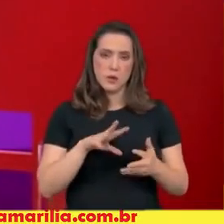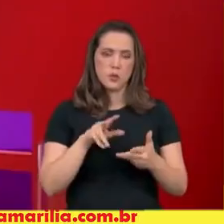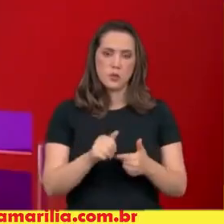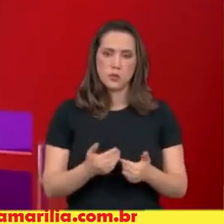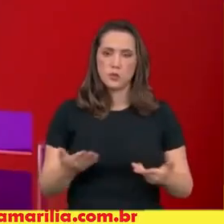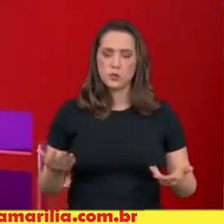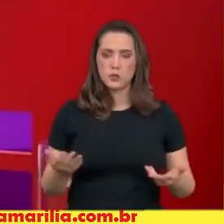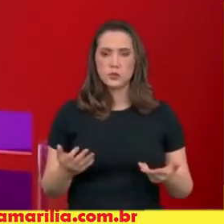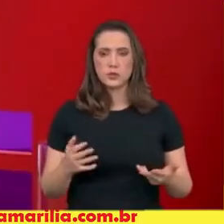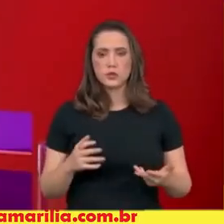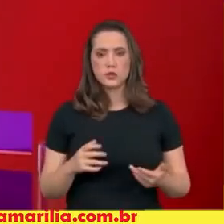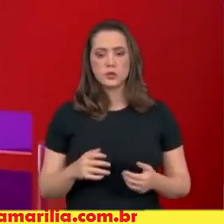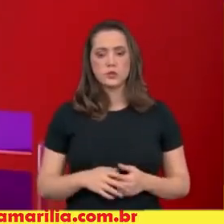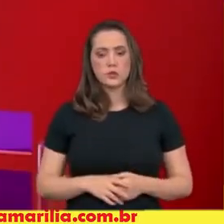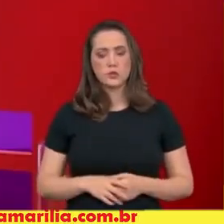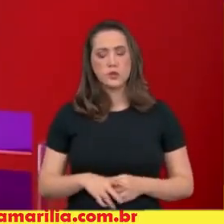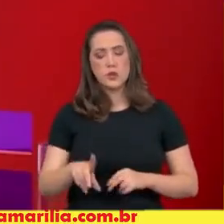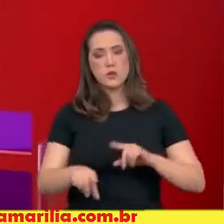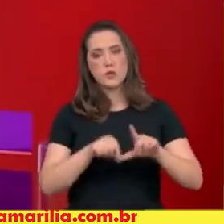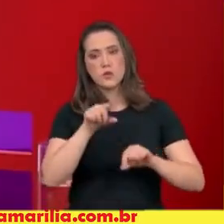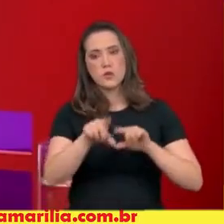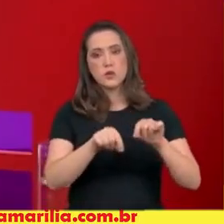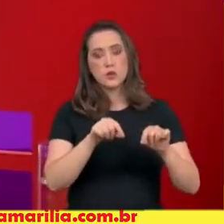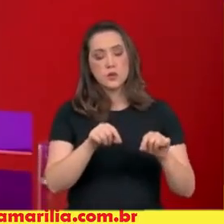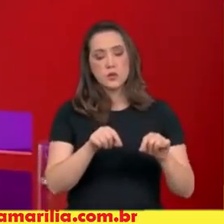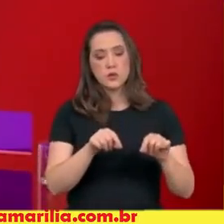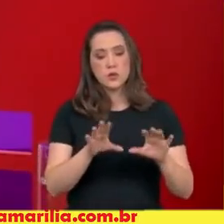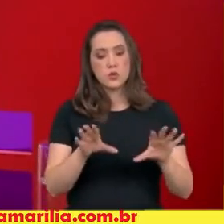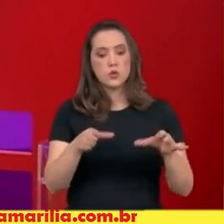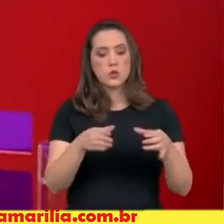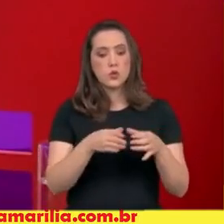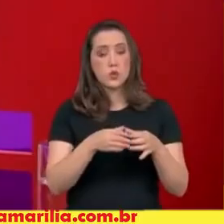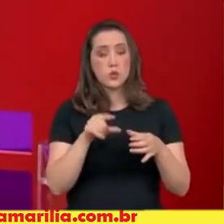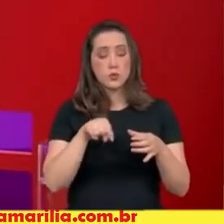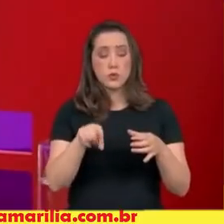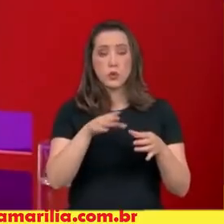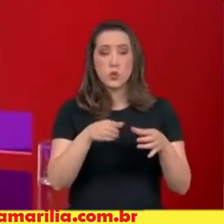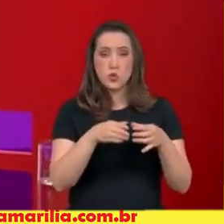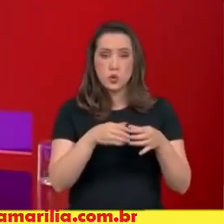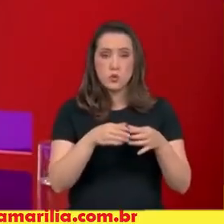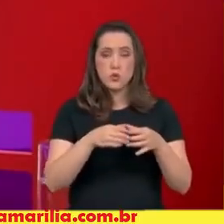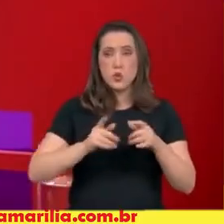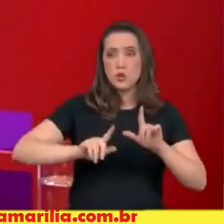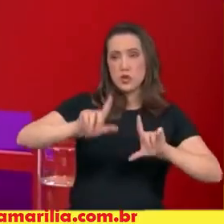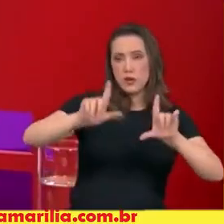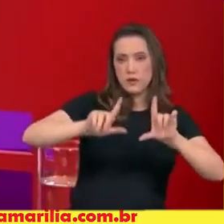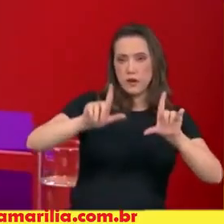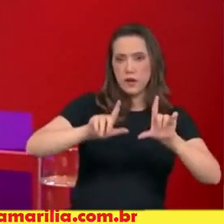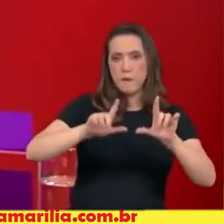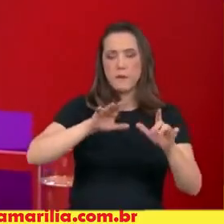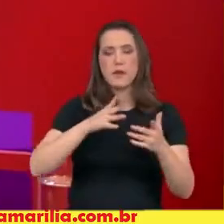pouco bizarro, as decisões na classe midiática não só mudam a forma que o mundo